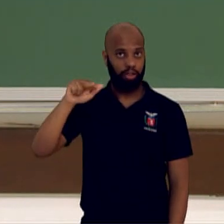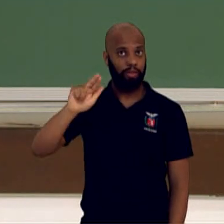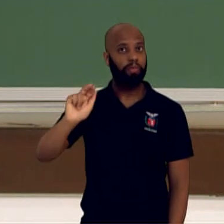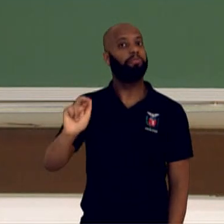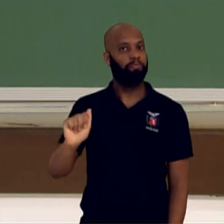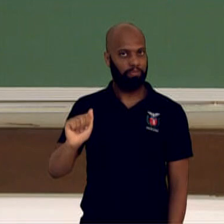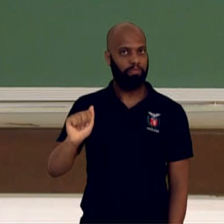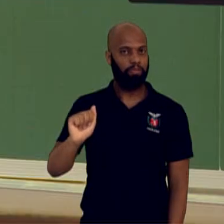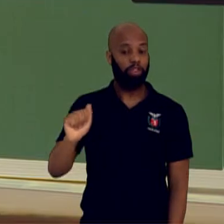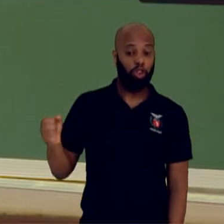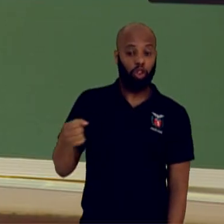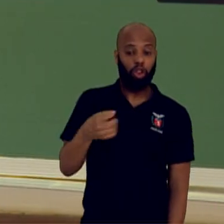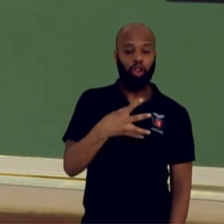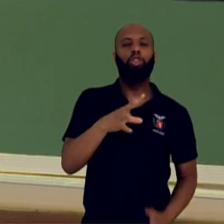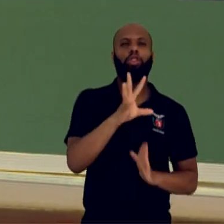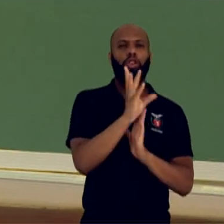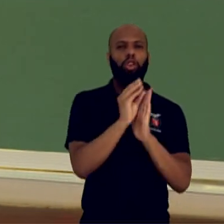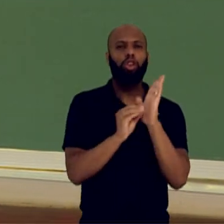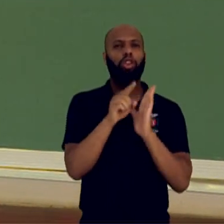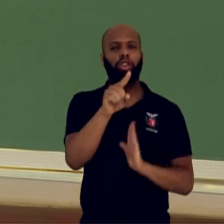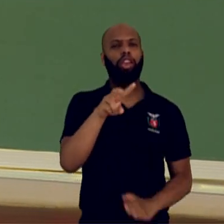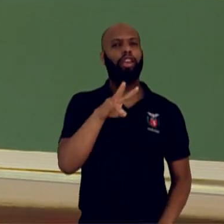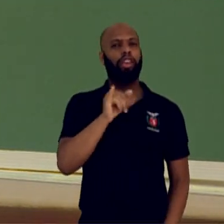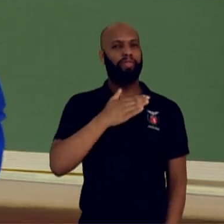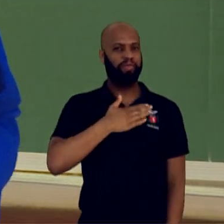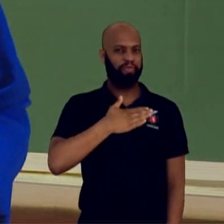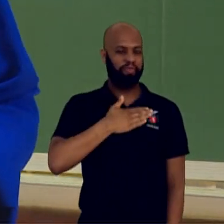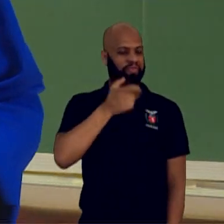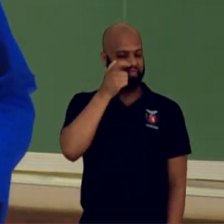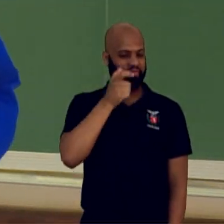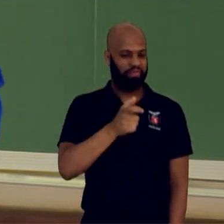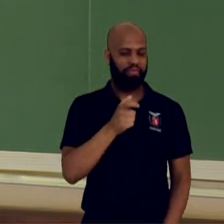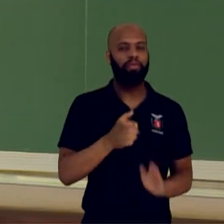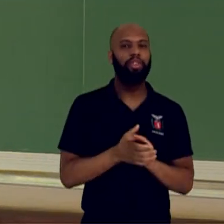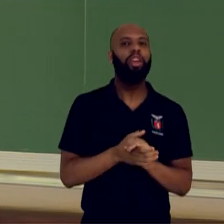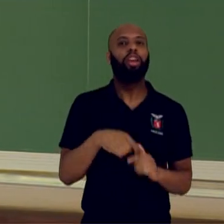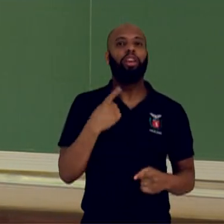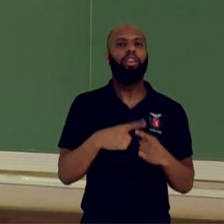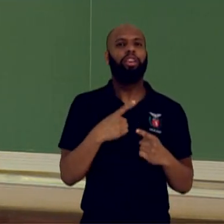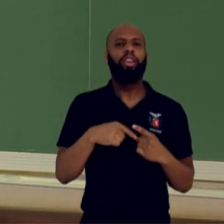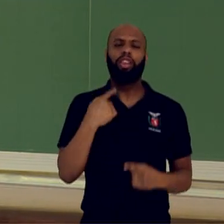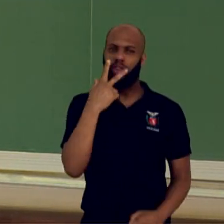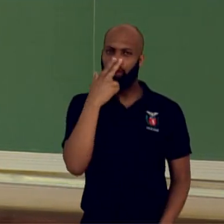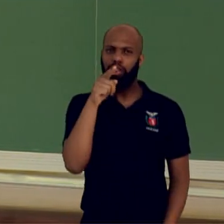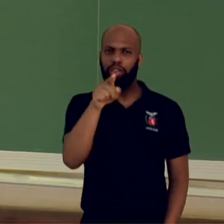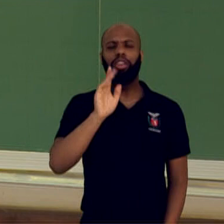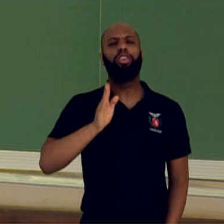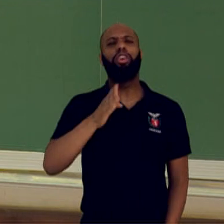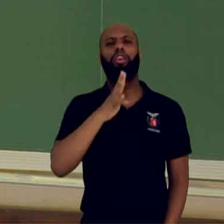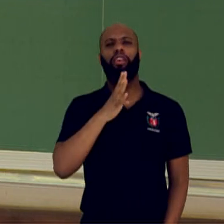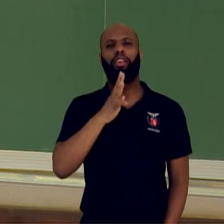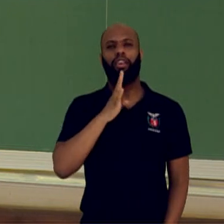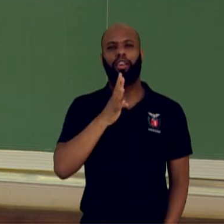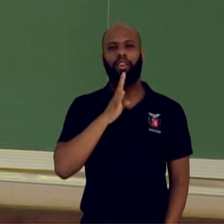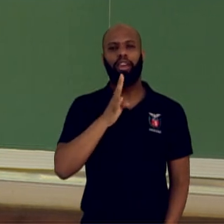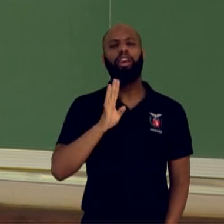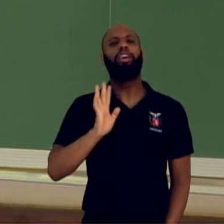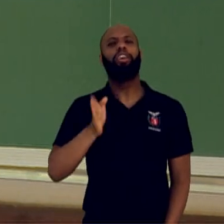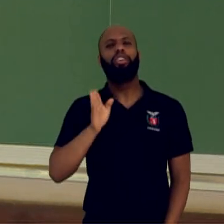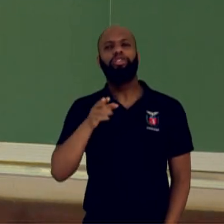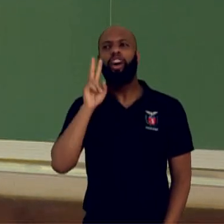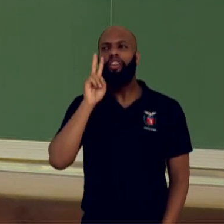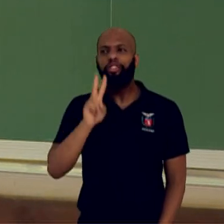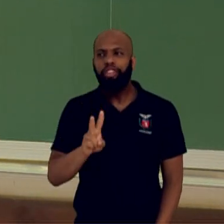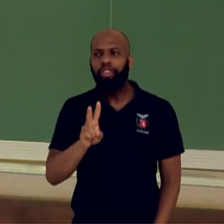certo? Que vocês vão achar bem interessante. Sabe por quê? Porque eu acredito que vocês até já conheçam, ou já ouviram falar, ou